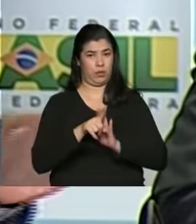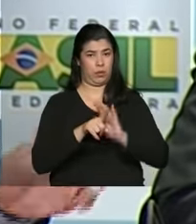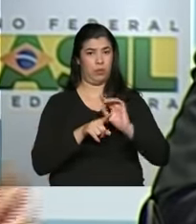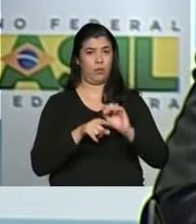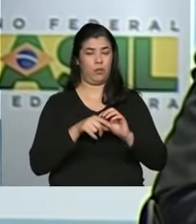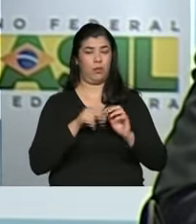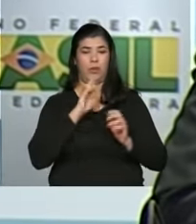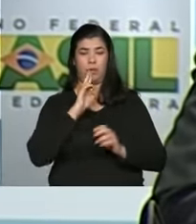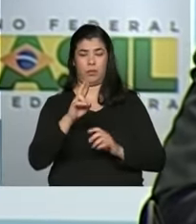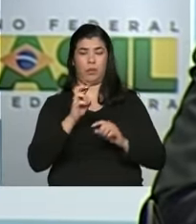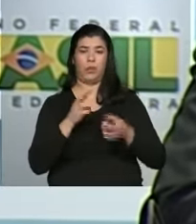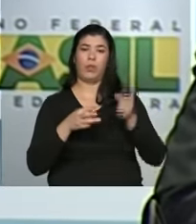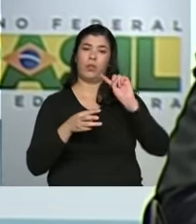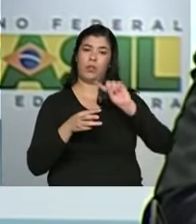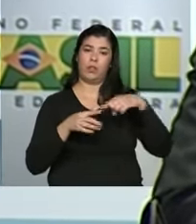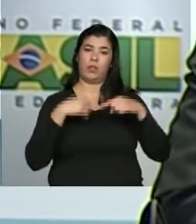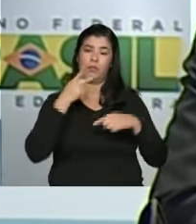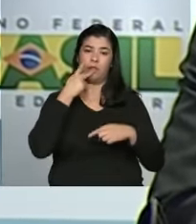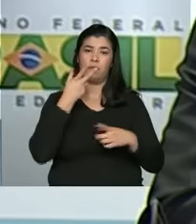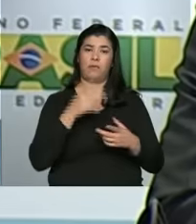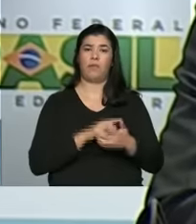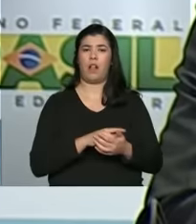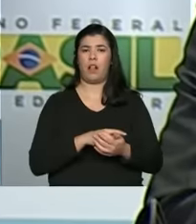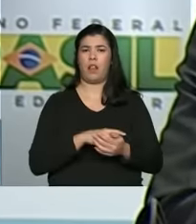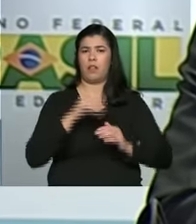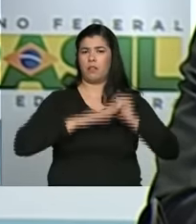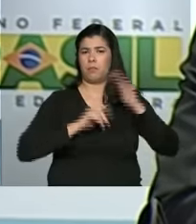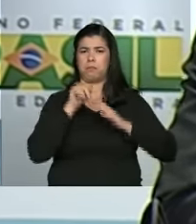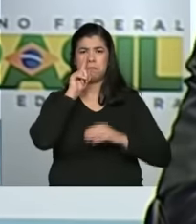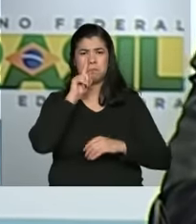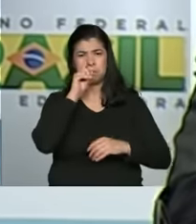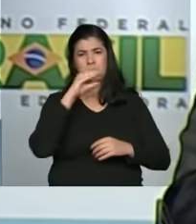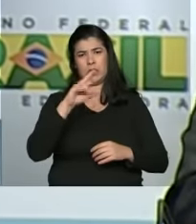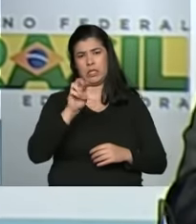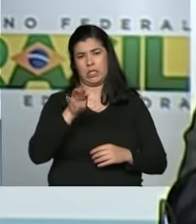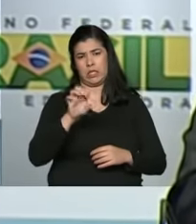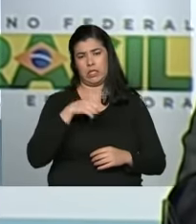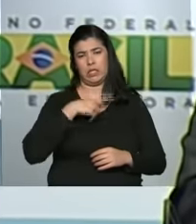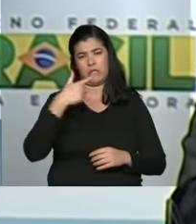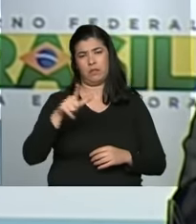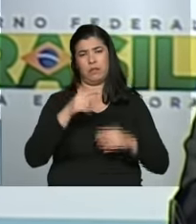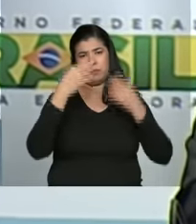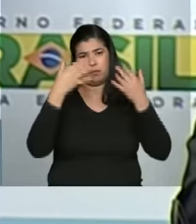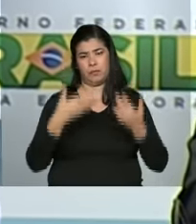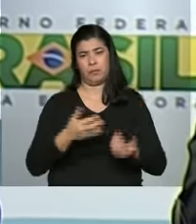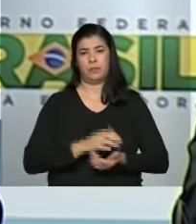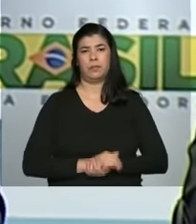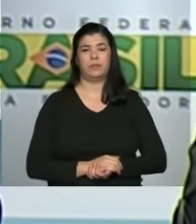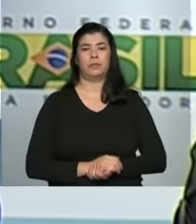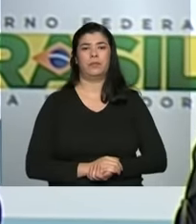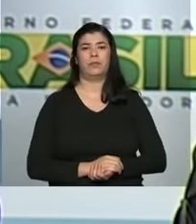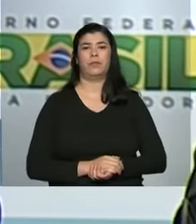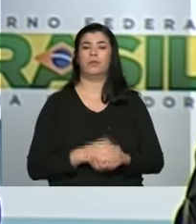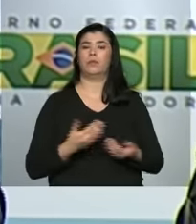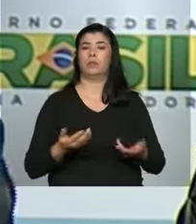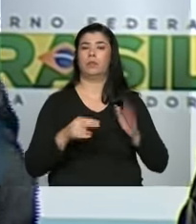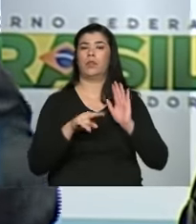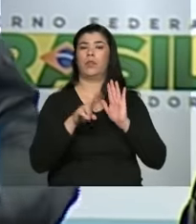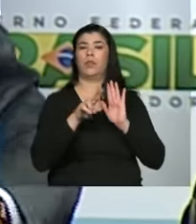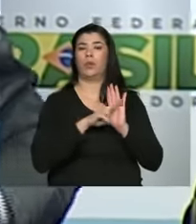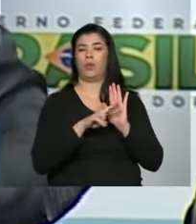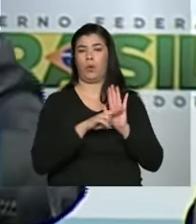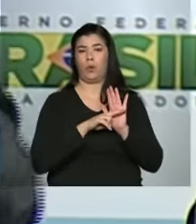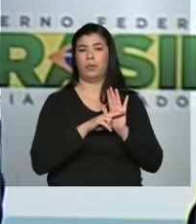criminalização eu vou deixar pro pro Ministro da Justiça BR Marivaldo poder responder e em relação às normas as